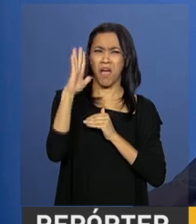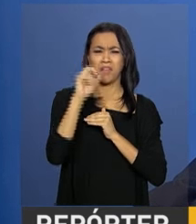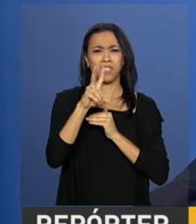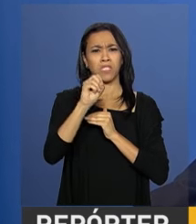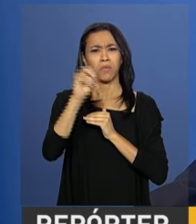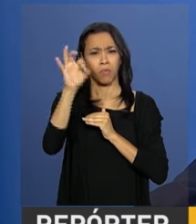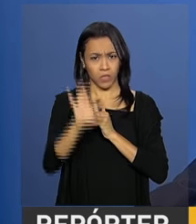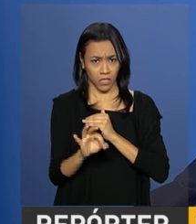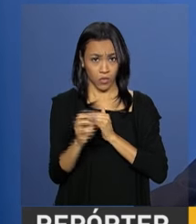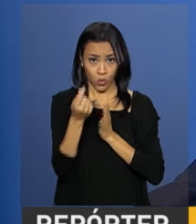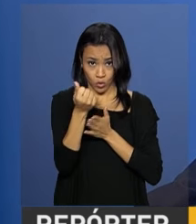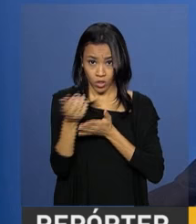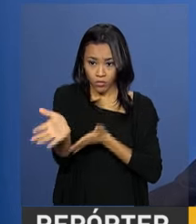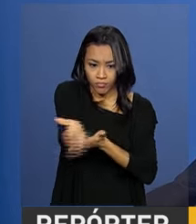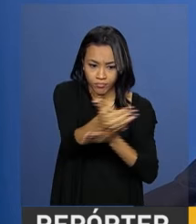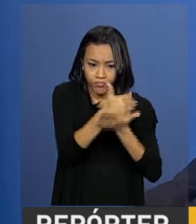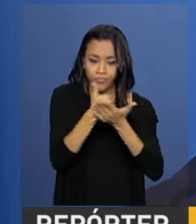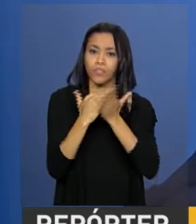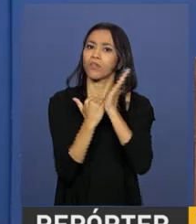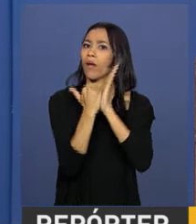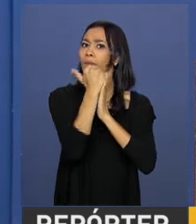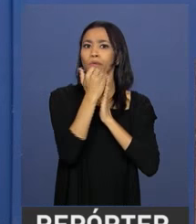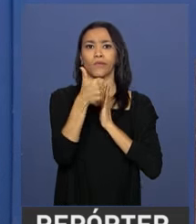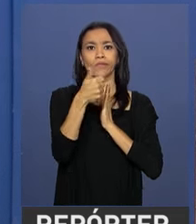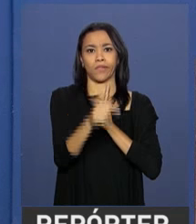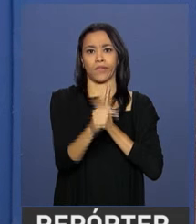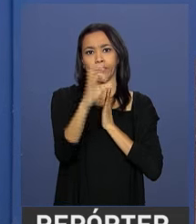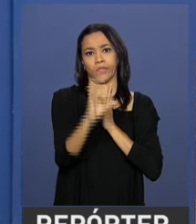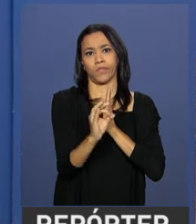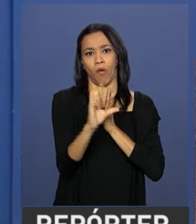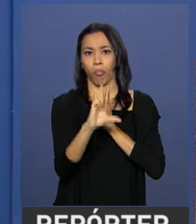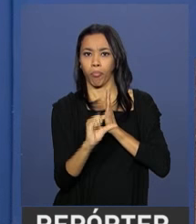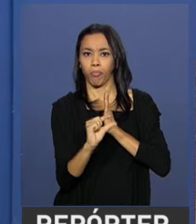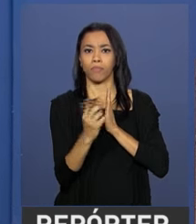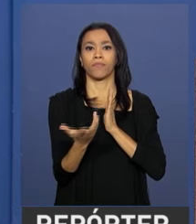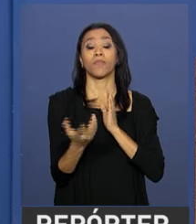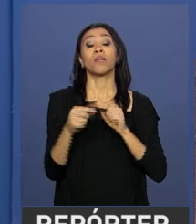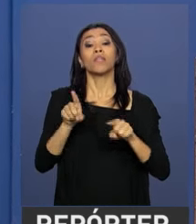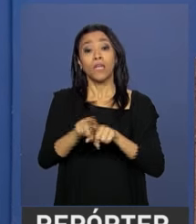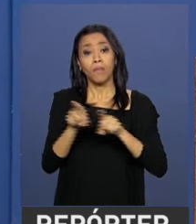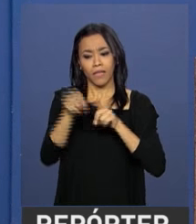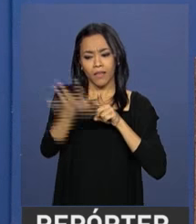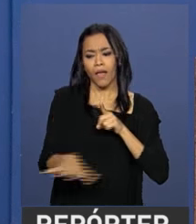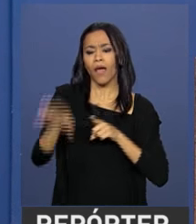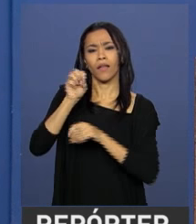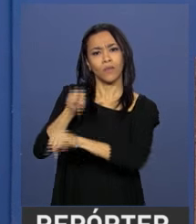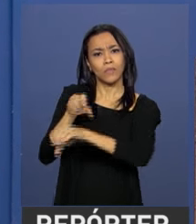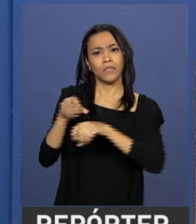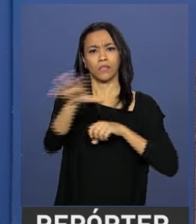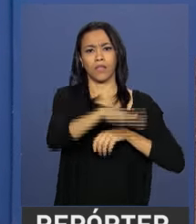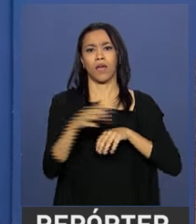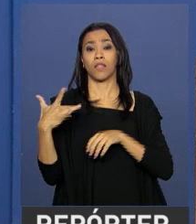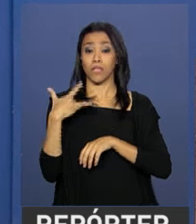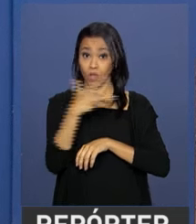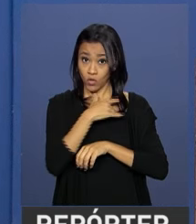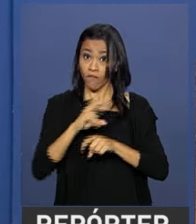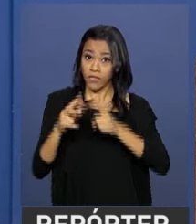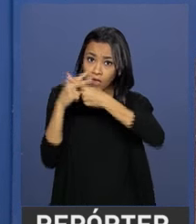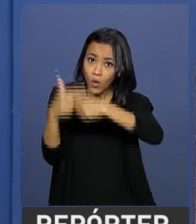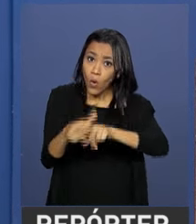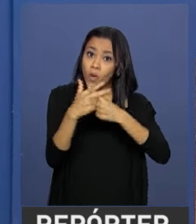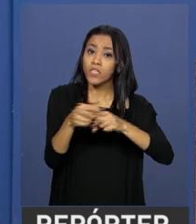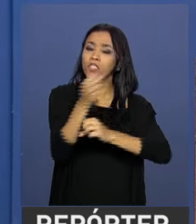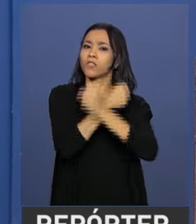a receita cresceu 17%. Os gastos com saúde e educação também passarão a ser corrigidos pela inflação do